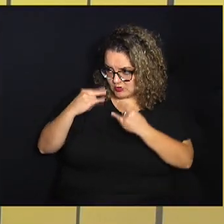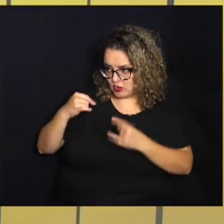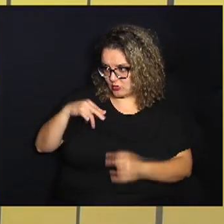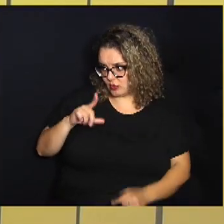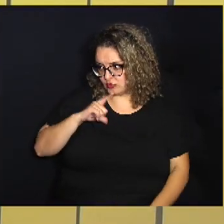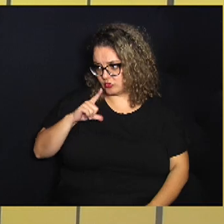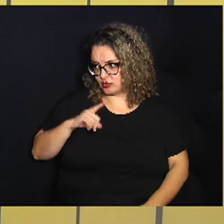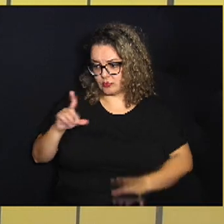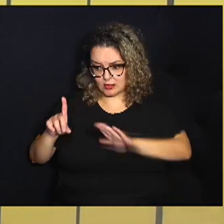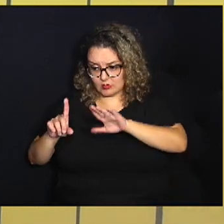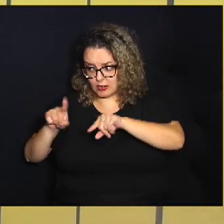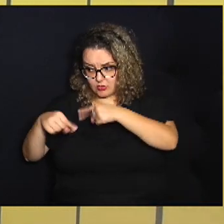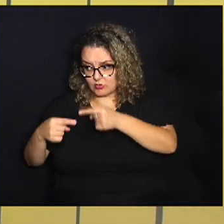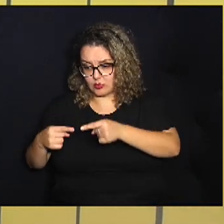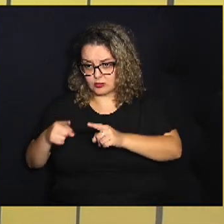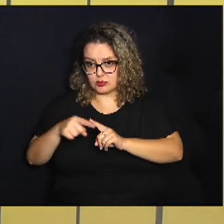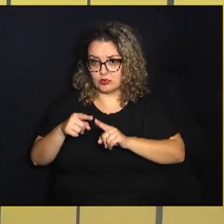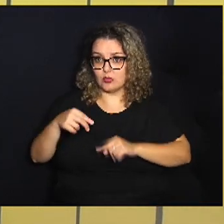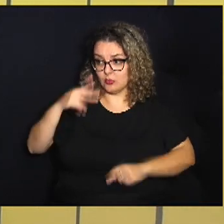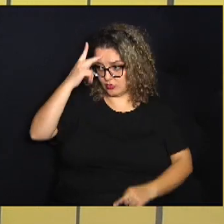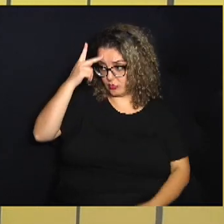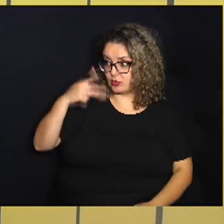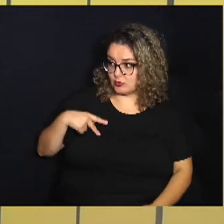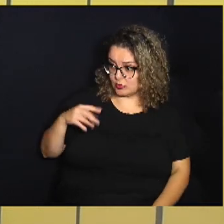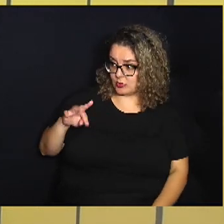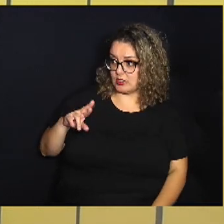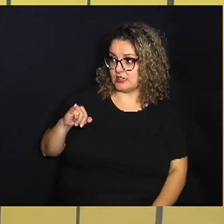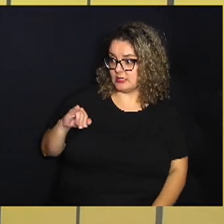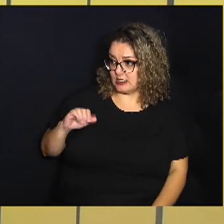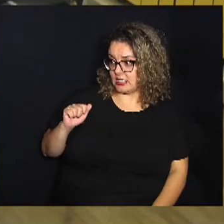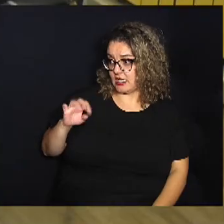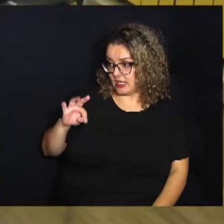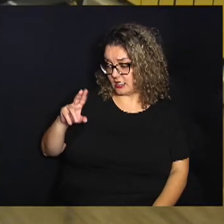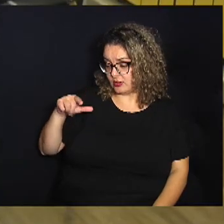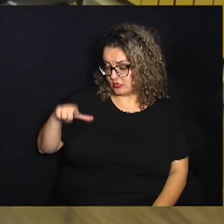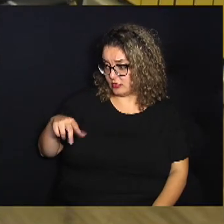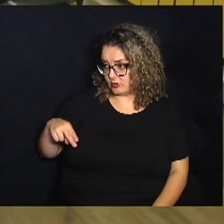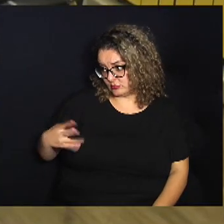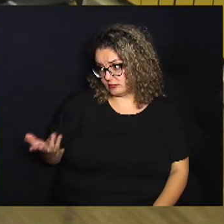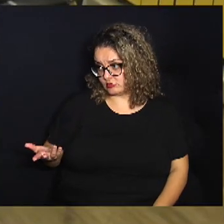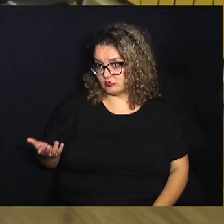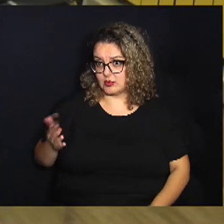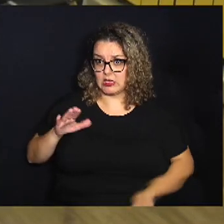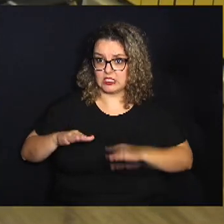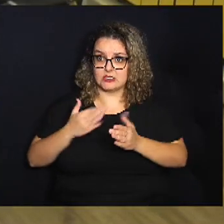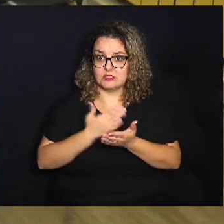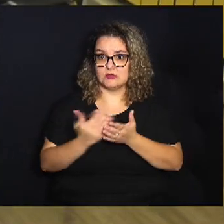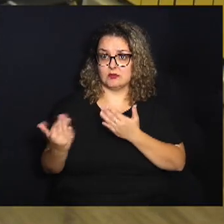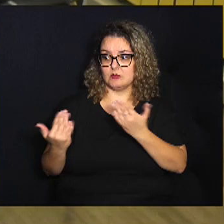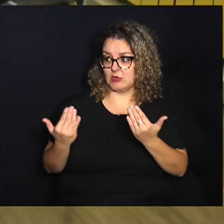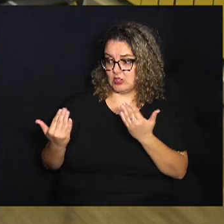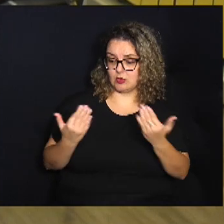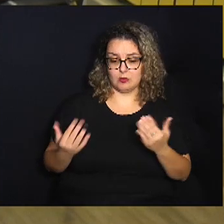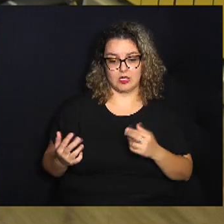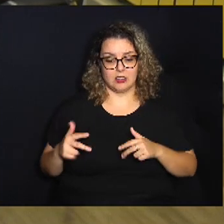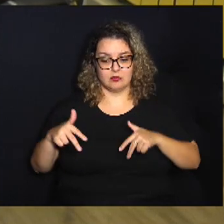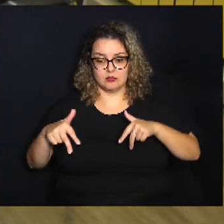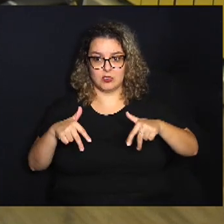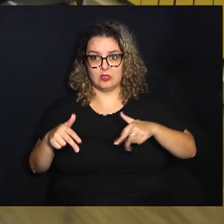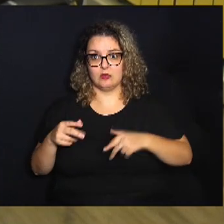ídolo em uma outra modalidade ou no próprio triatlon para você poder, sei lá, às vezes no começo igualar ou o que você